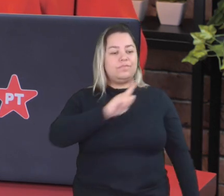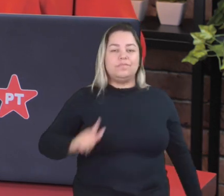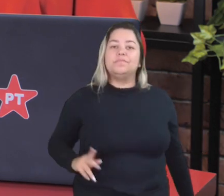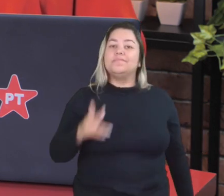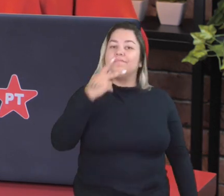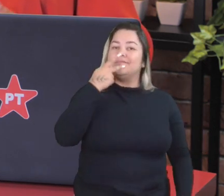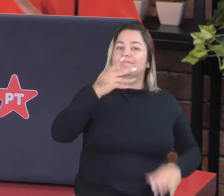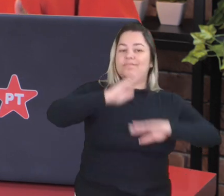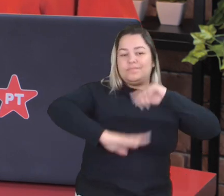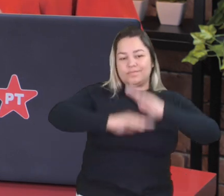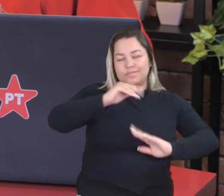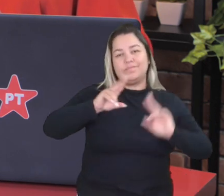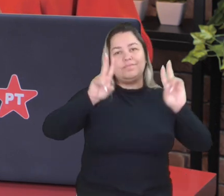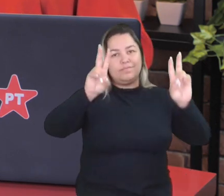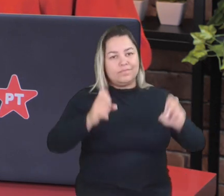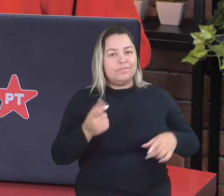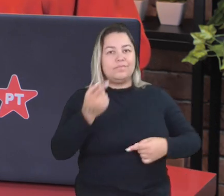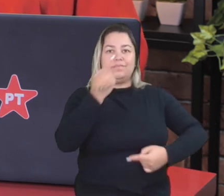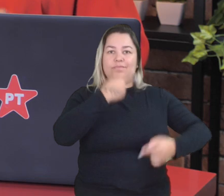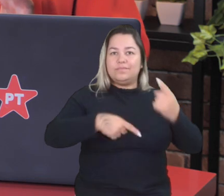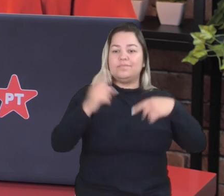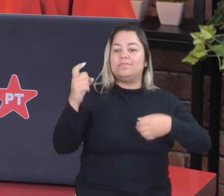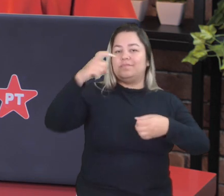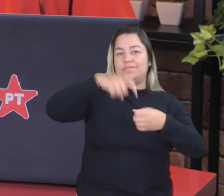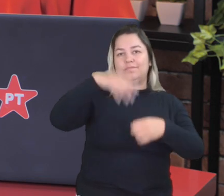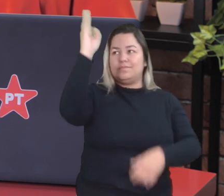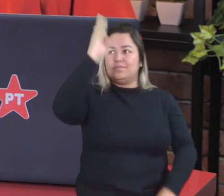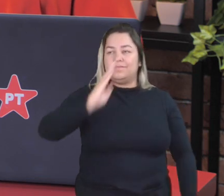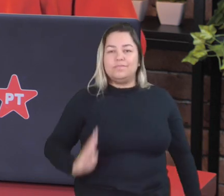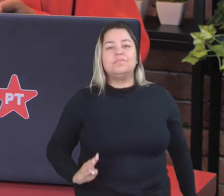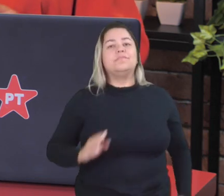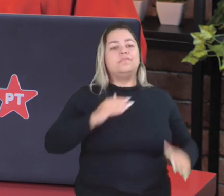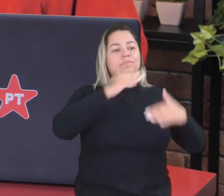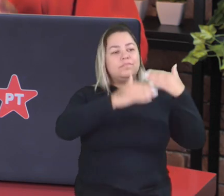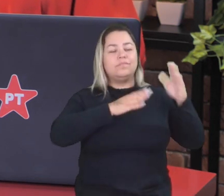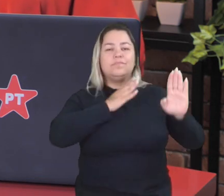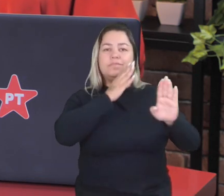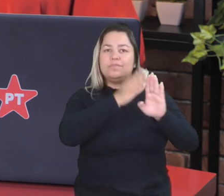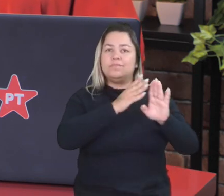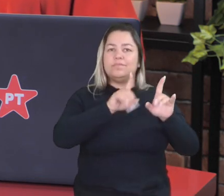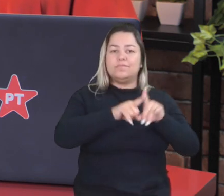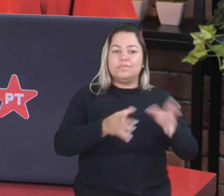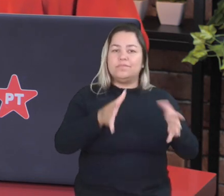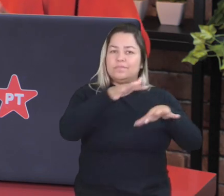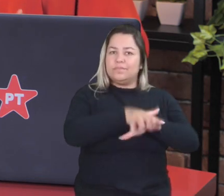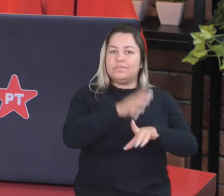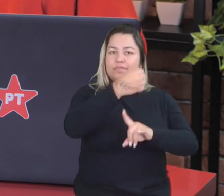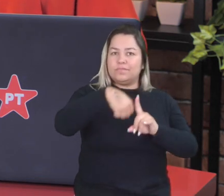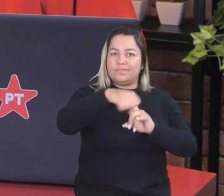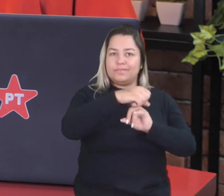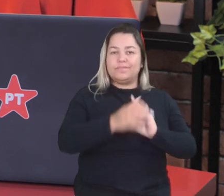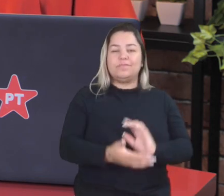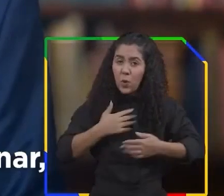de governo. Ele falou à nação sobre o projeto de recuperação do Brasil, com foco no desenvolvimento econômico com